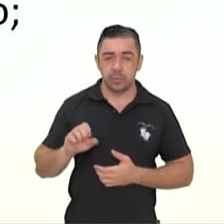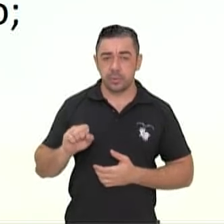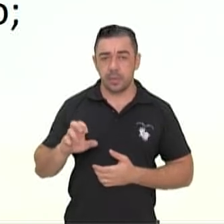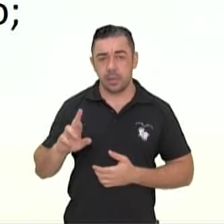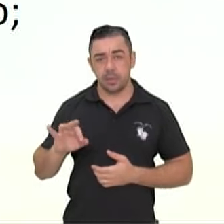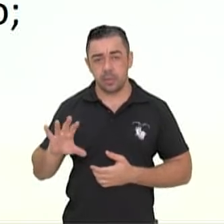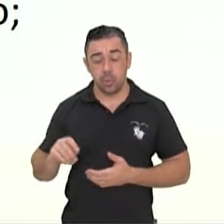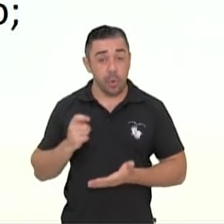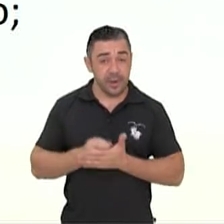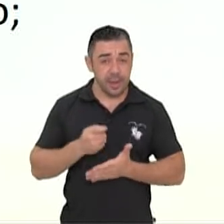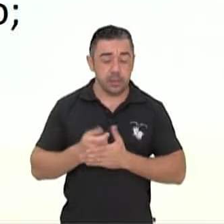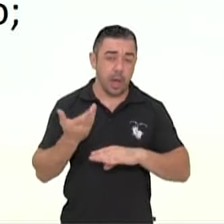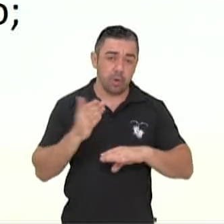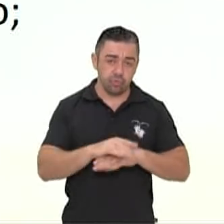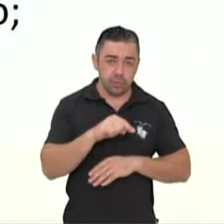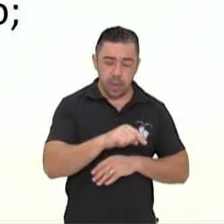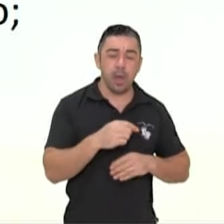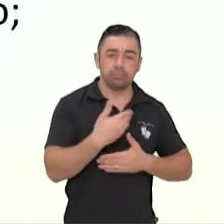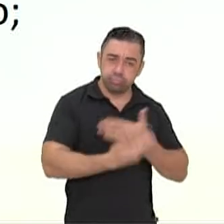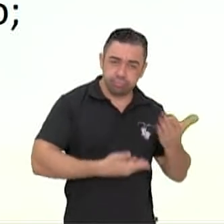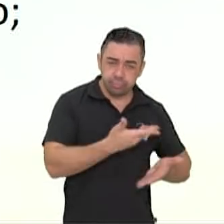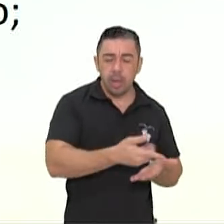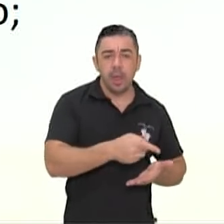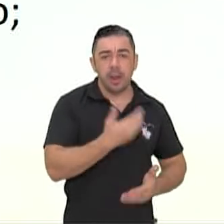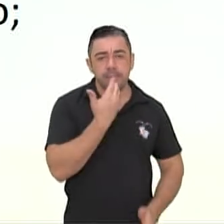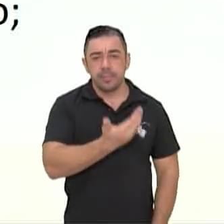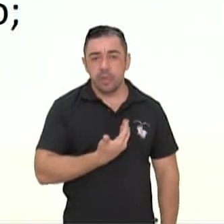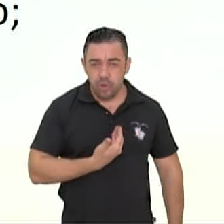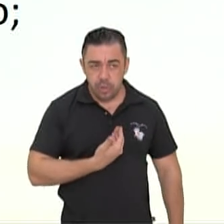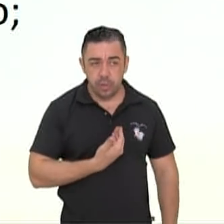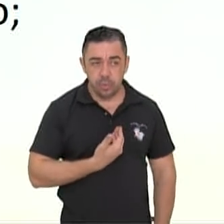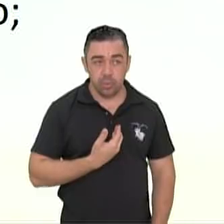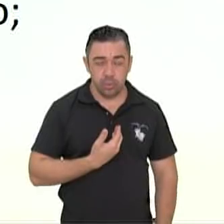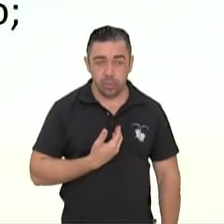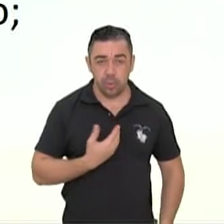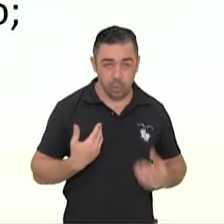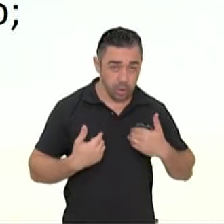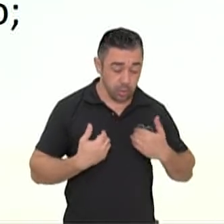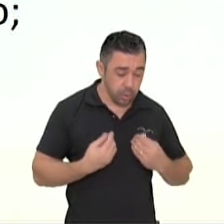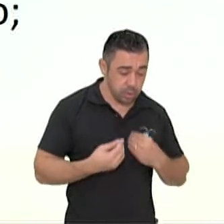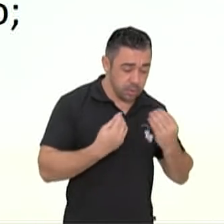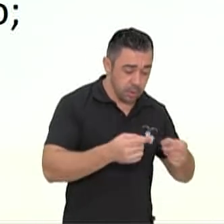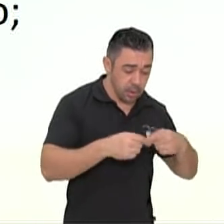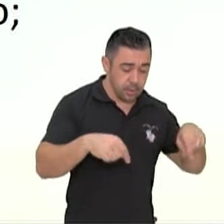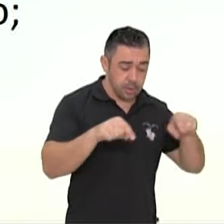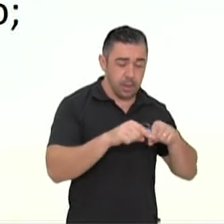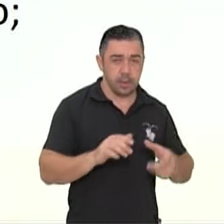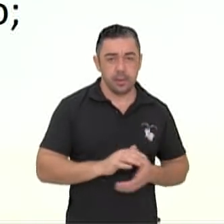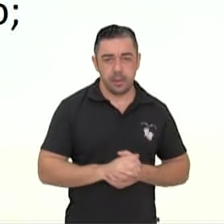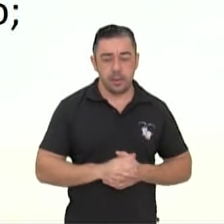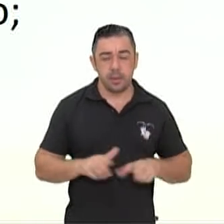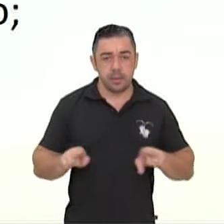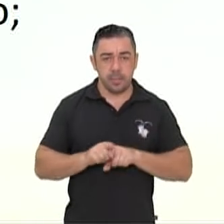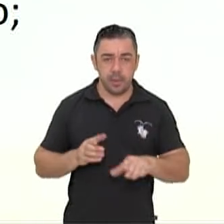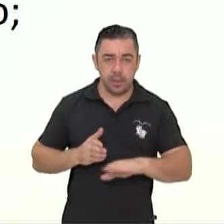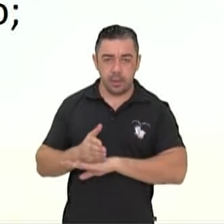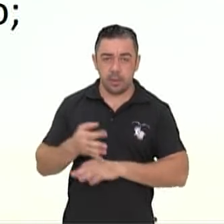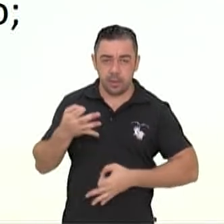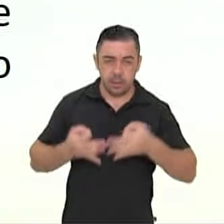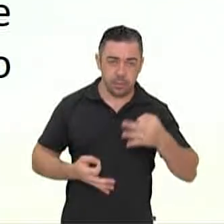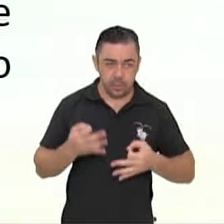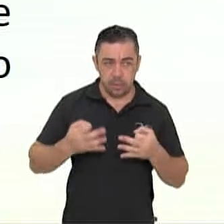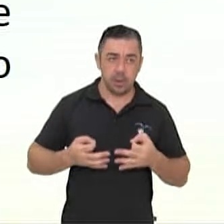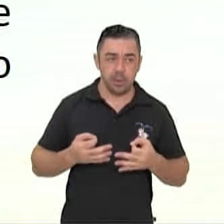a ajudar o vassalo militarmente, quando solicitado. O suzerano, o que doa a terra. Comparecer ao tribunal em